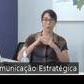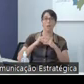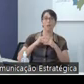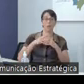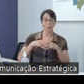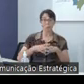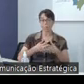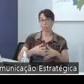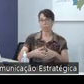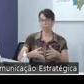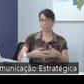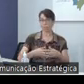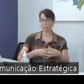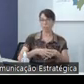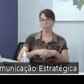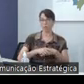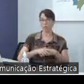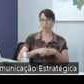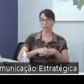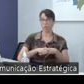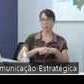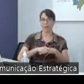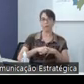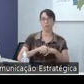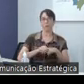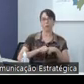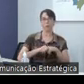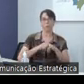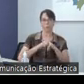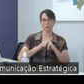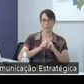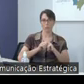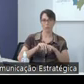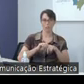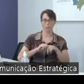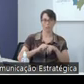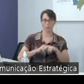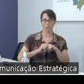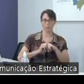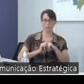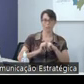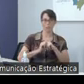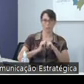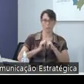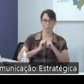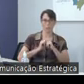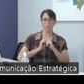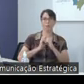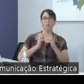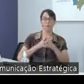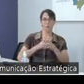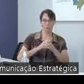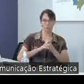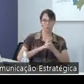porque nós temos a esperança de conseguir com isso dados para negociar benefícios na Secretaria de Assistência Social